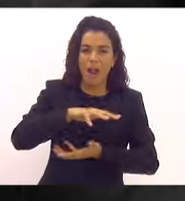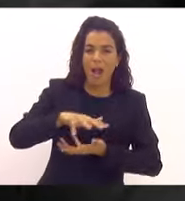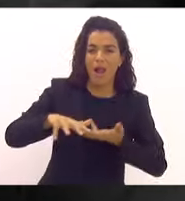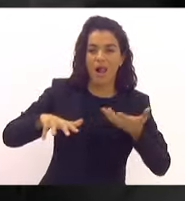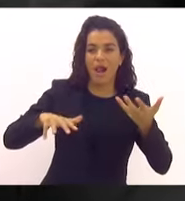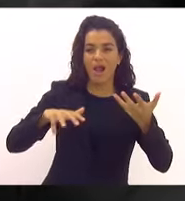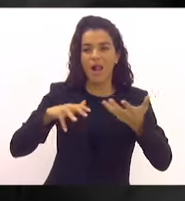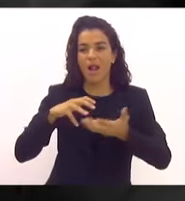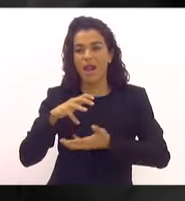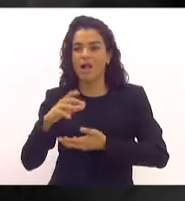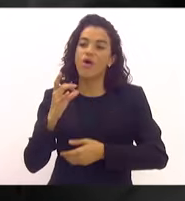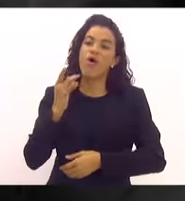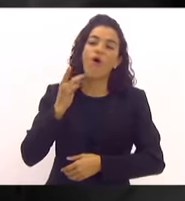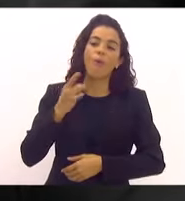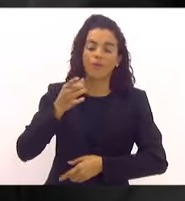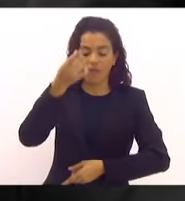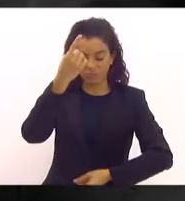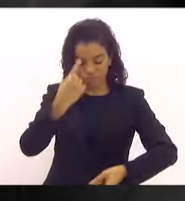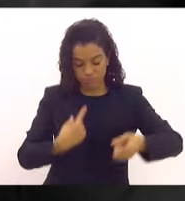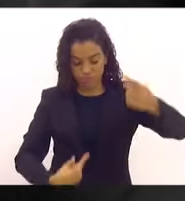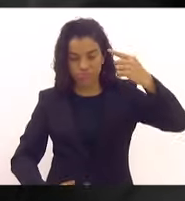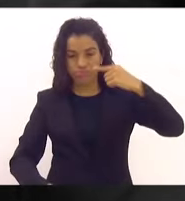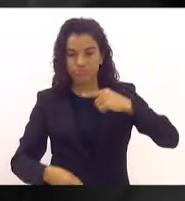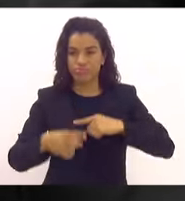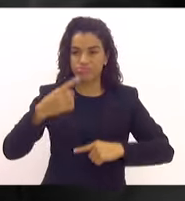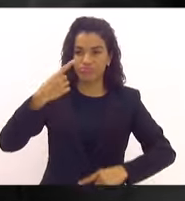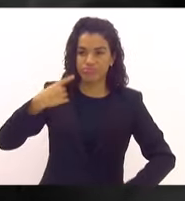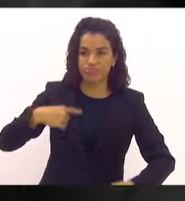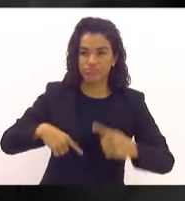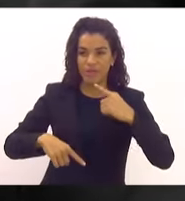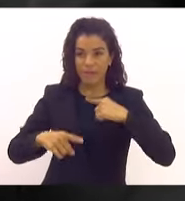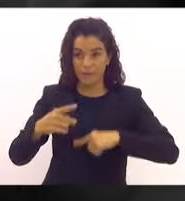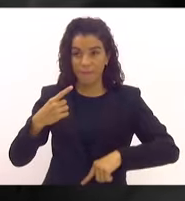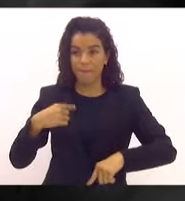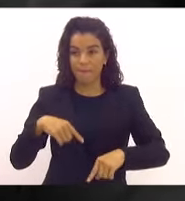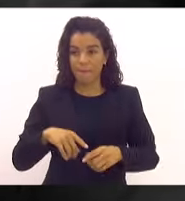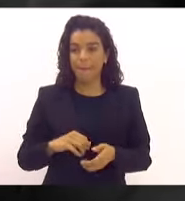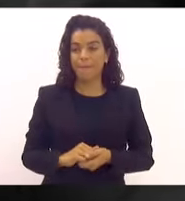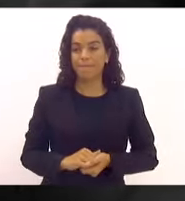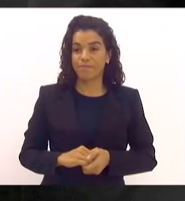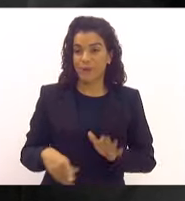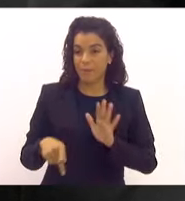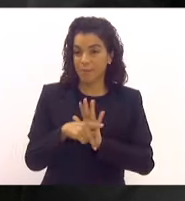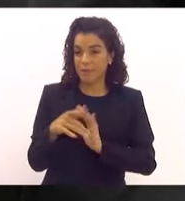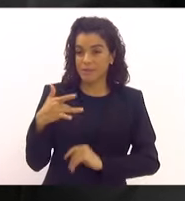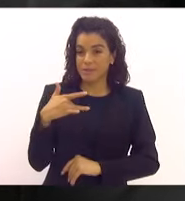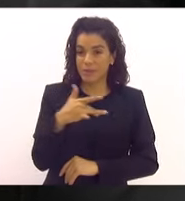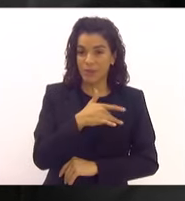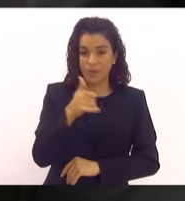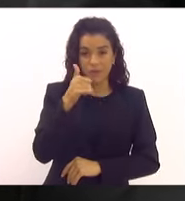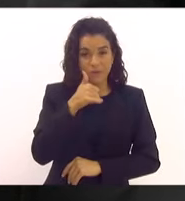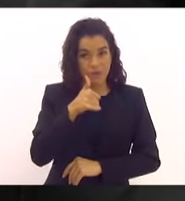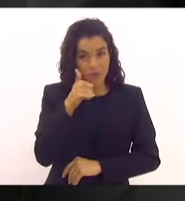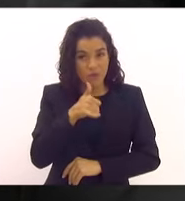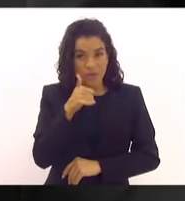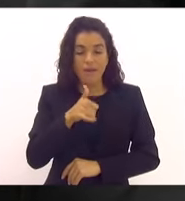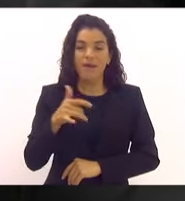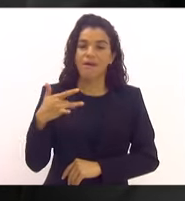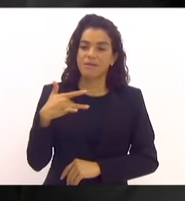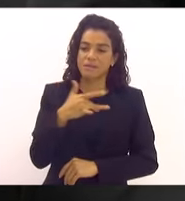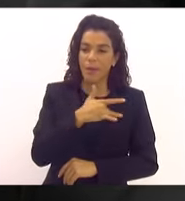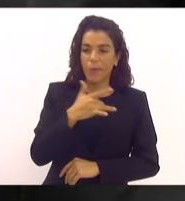traz consequências em outras questões da própria saúde da mulher, a sua